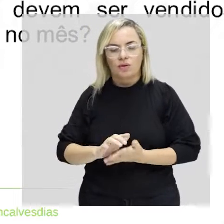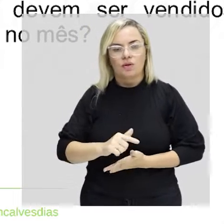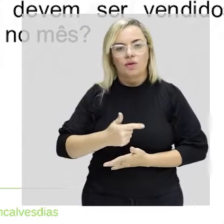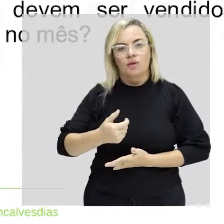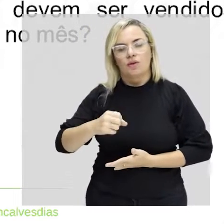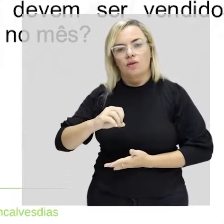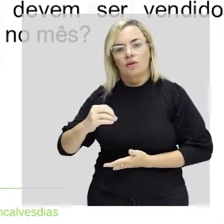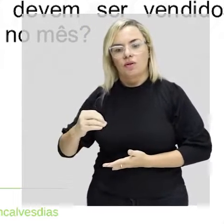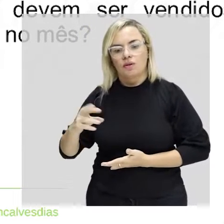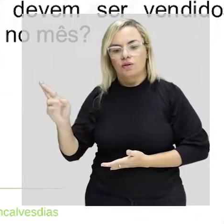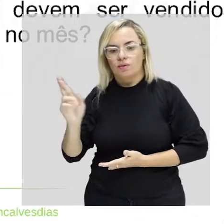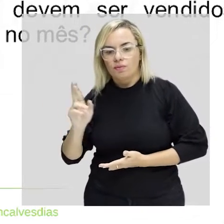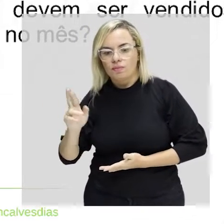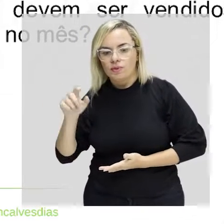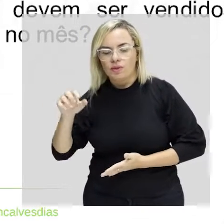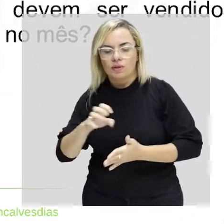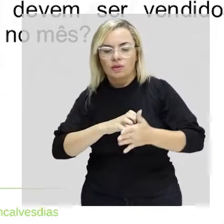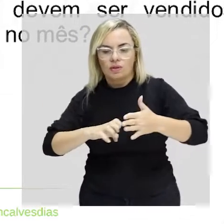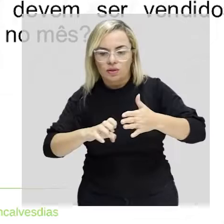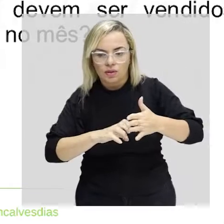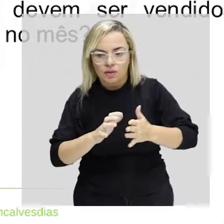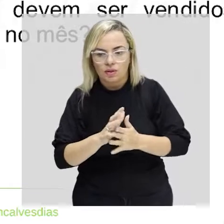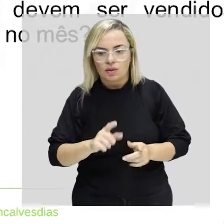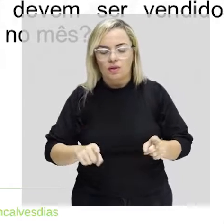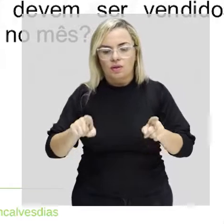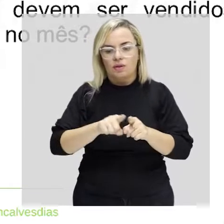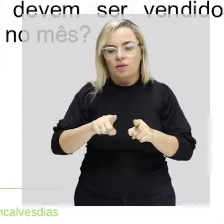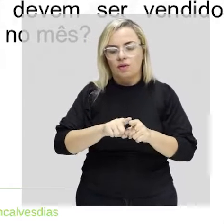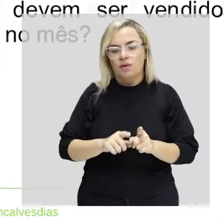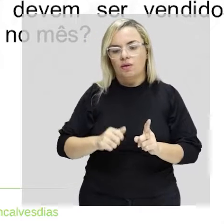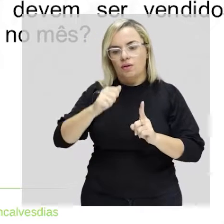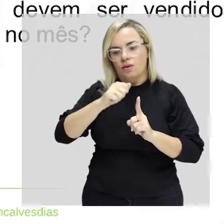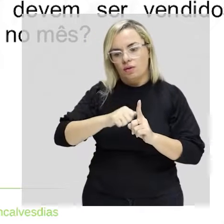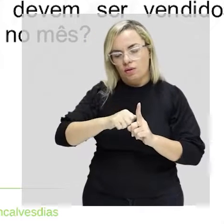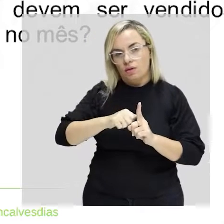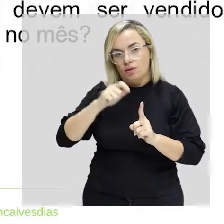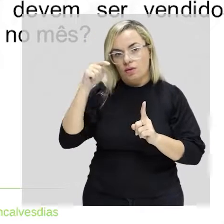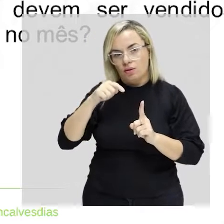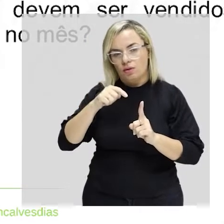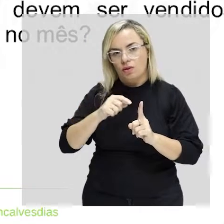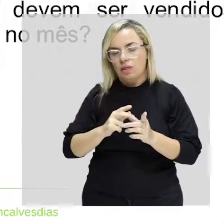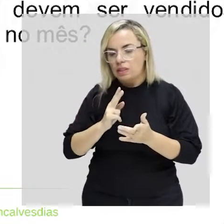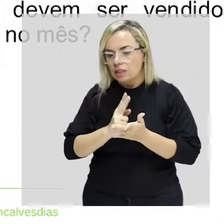Além disso, essa empresa tem um custo mensal fixo de R$